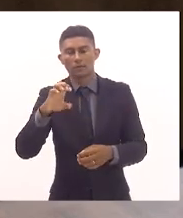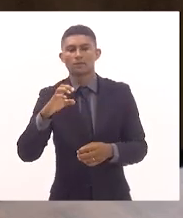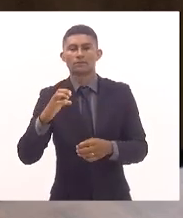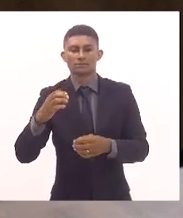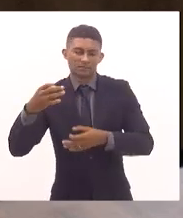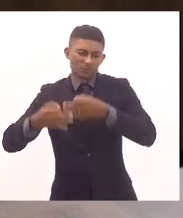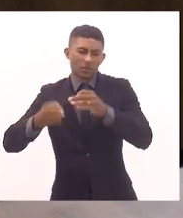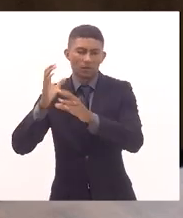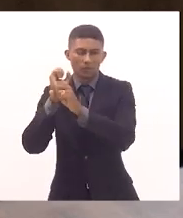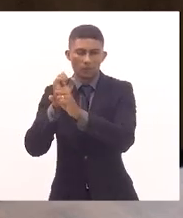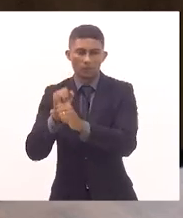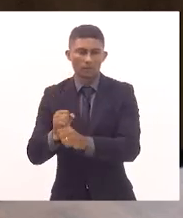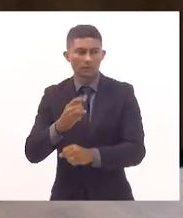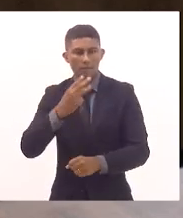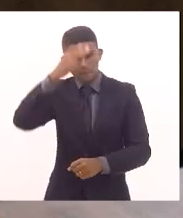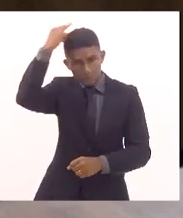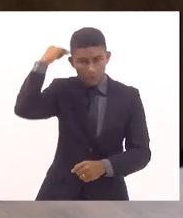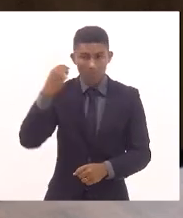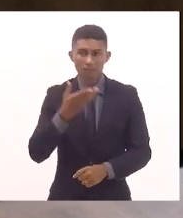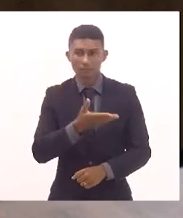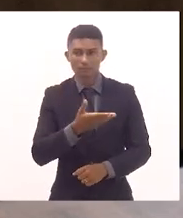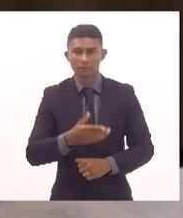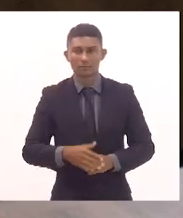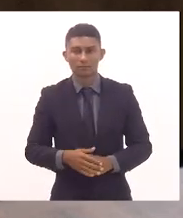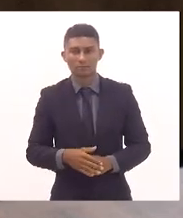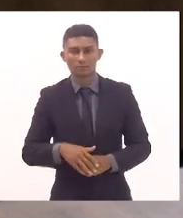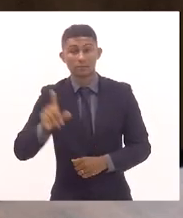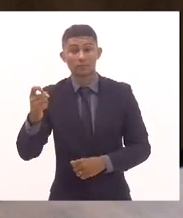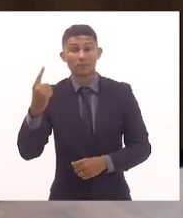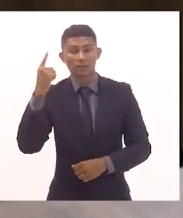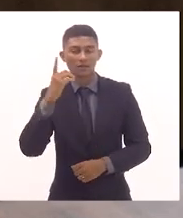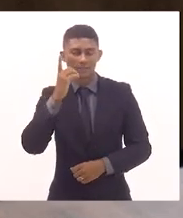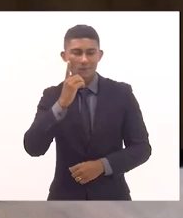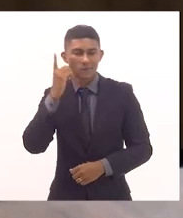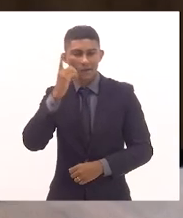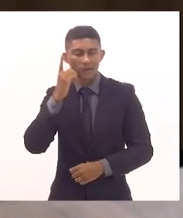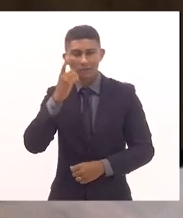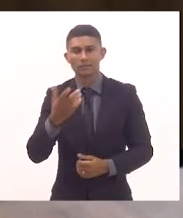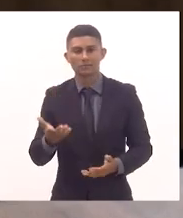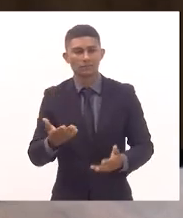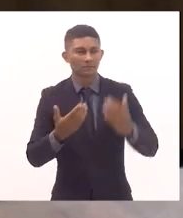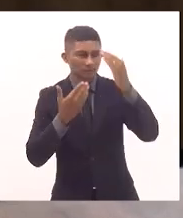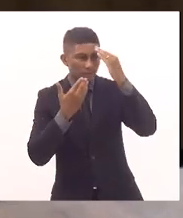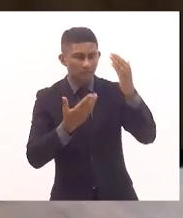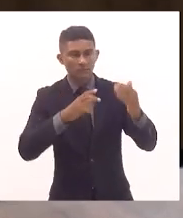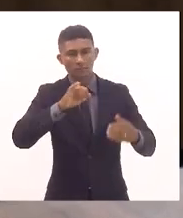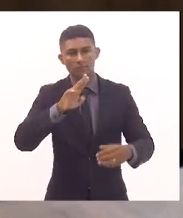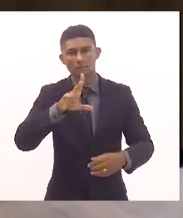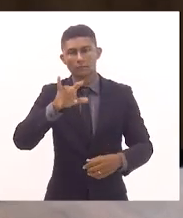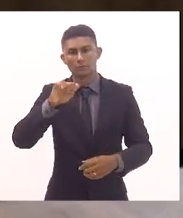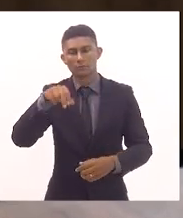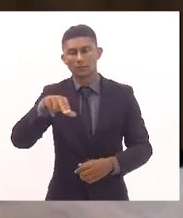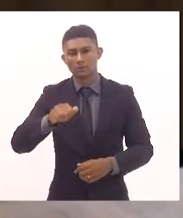deputado estadual Márcio Pacheco, ou melhor, ex-deputado estadual Márcio Pacheco, agradeço a Juliana.